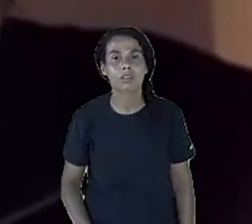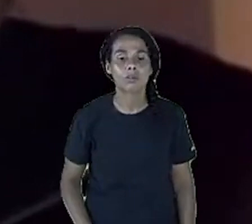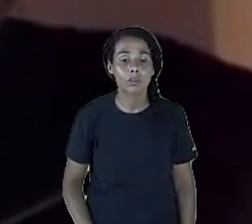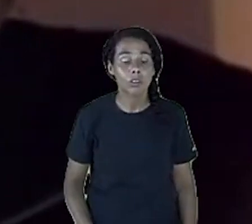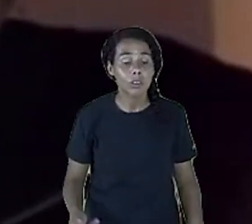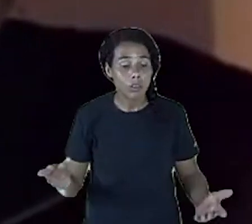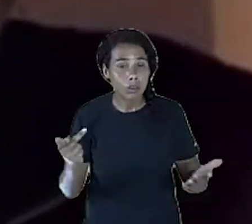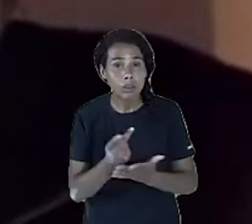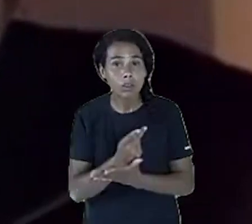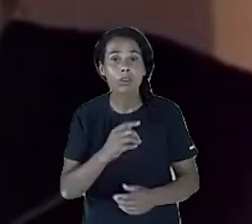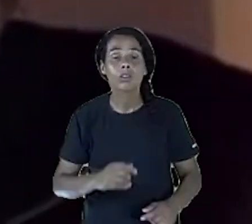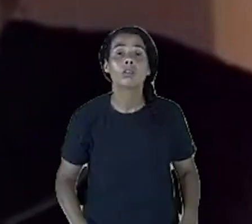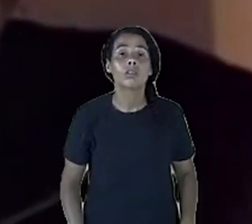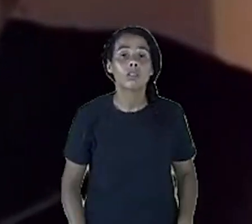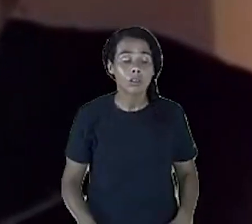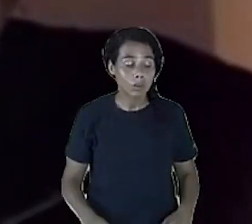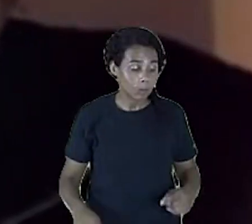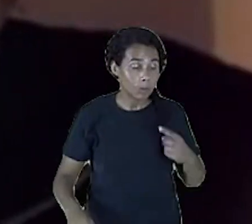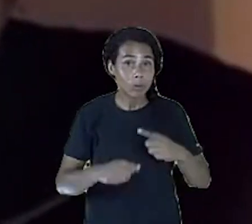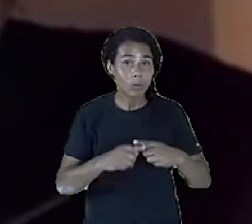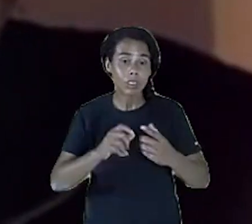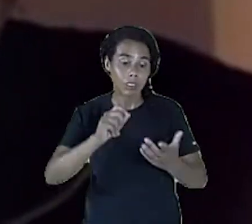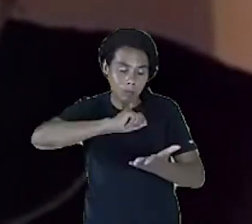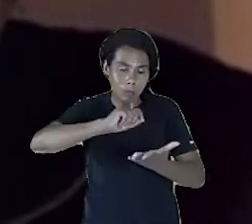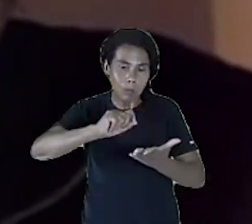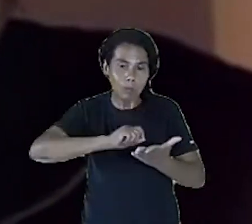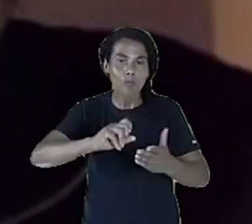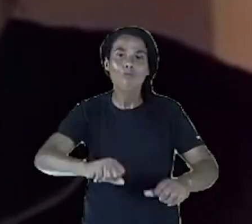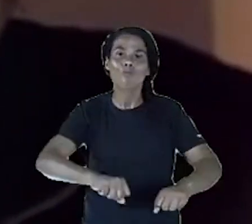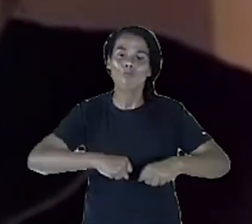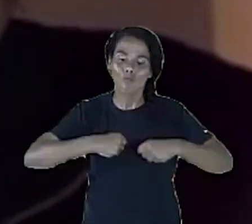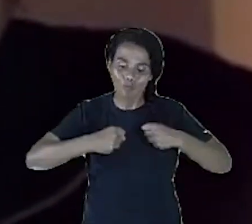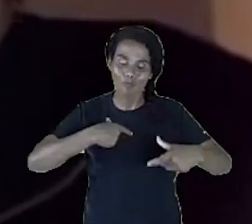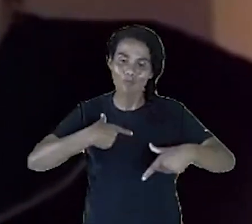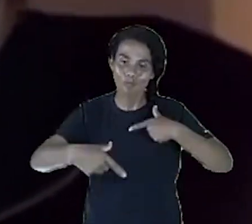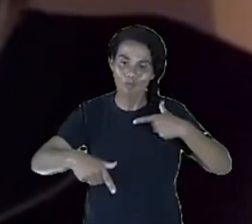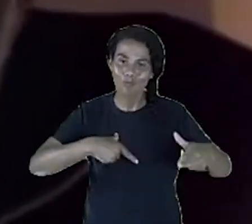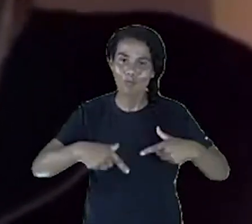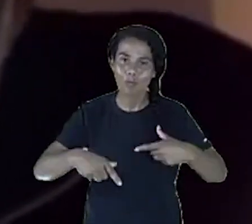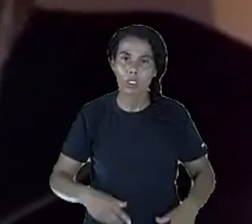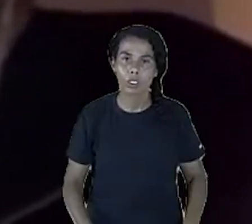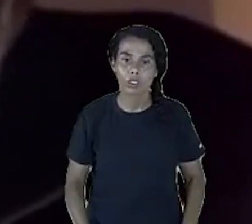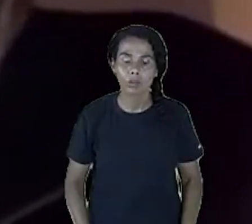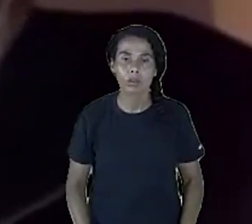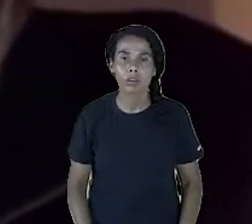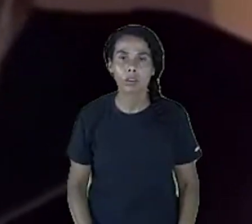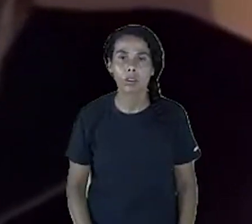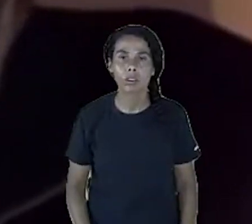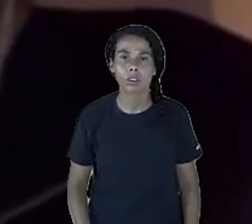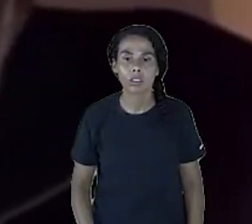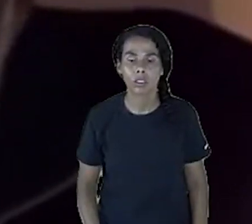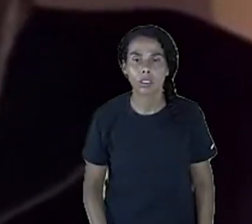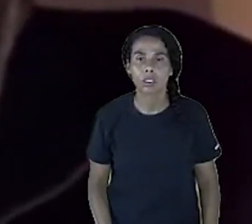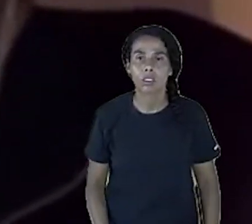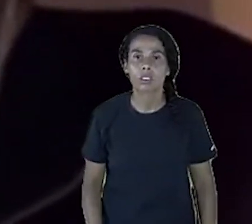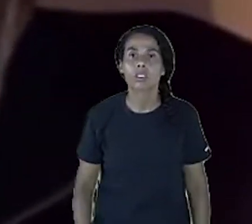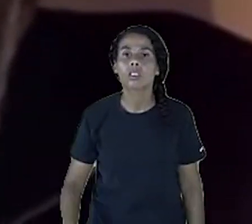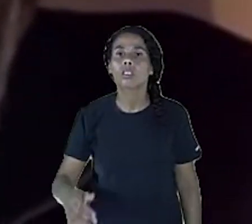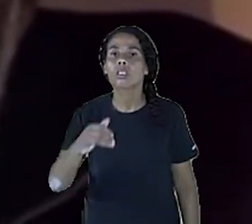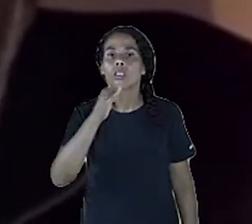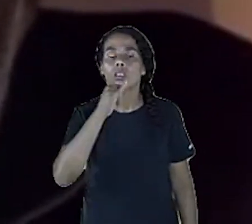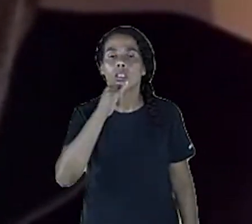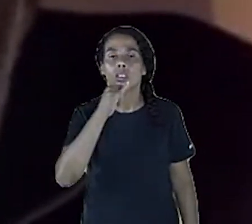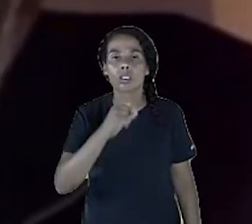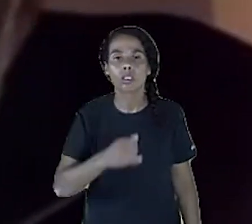como tantos outros, né? Os grandes mestres, enfim. Os grandes mestres, eles eram em si